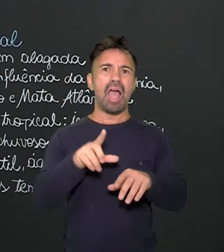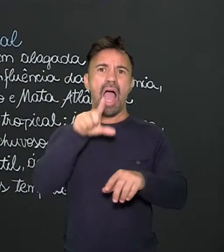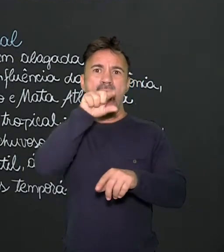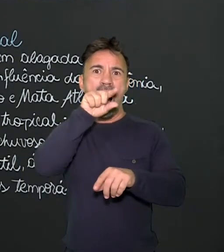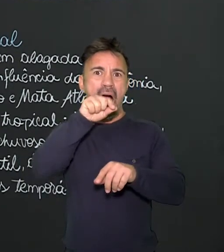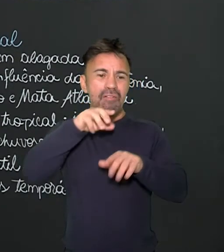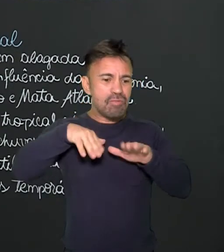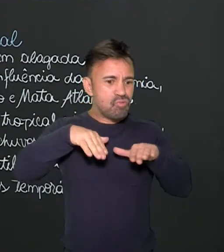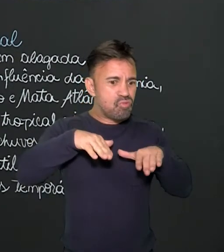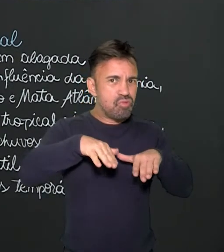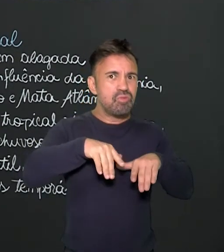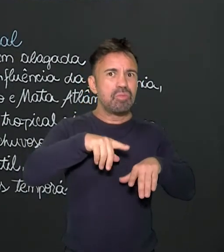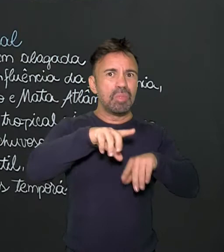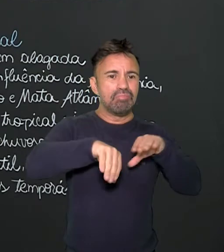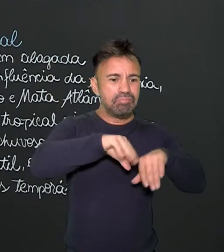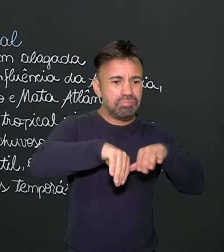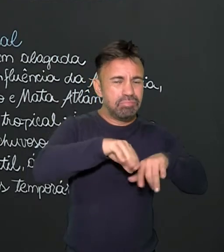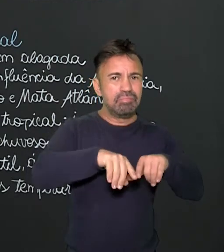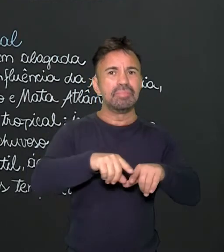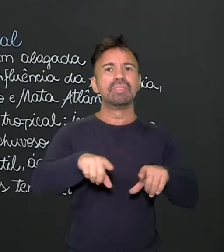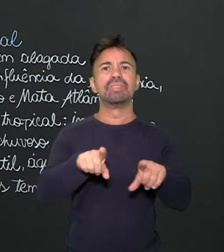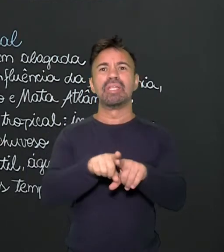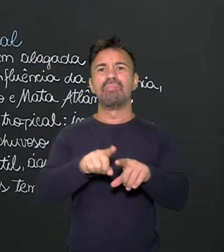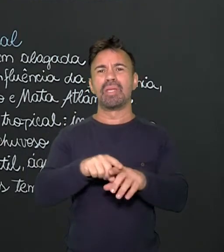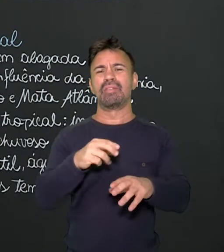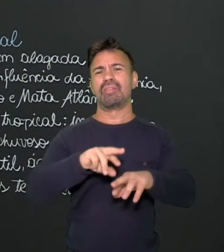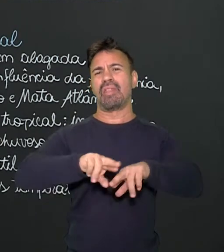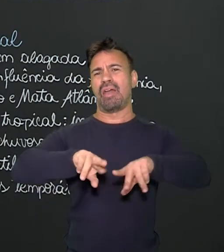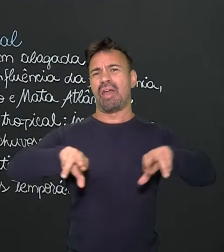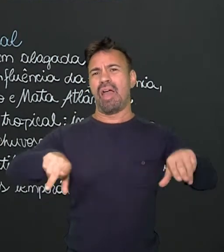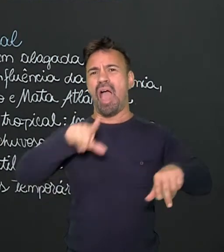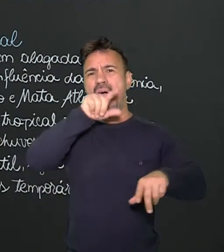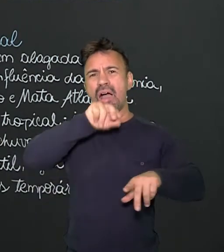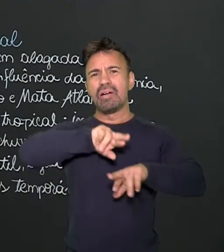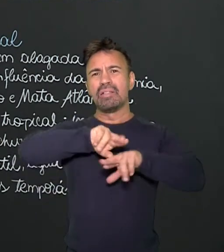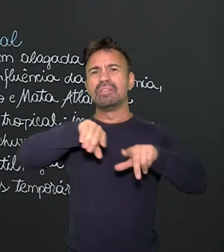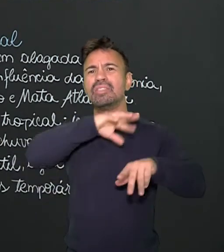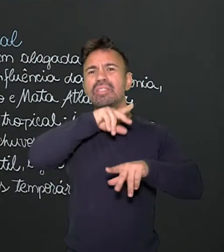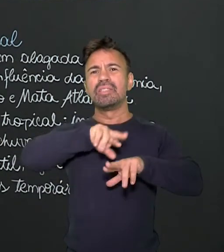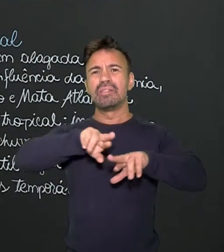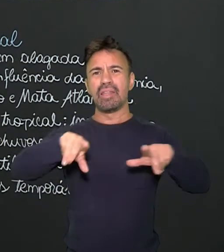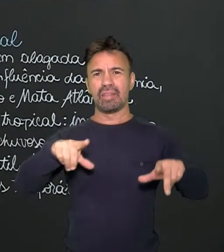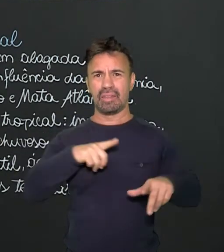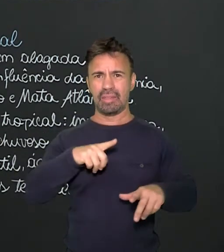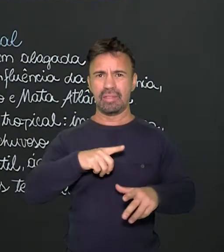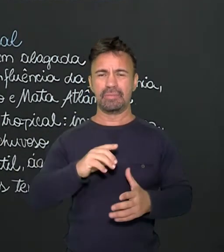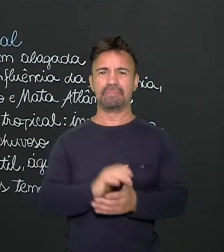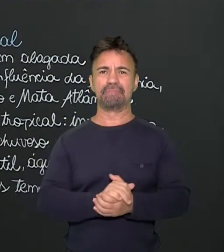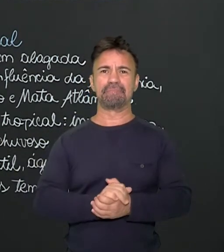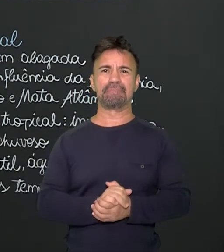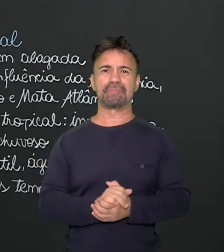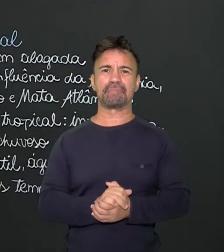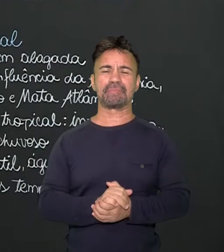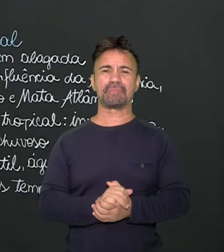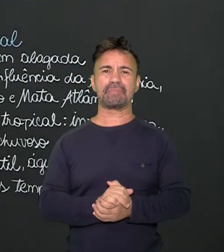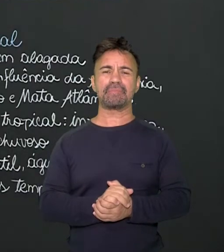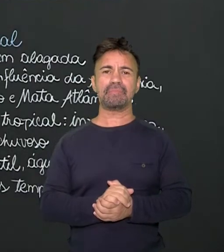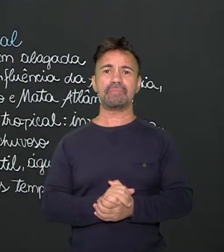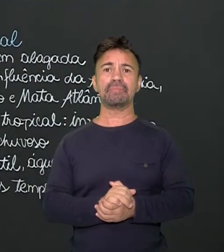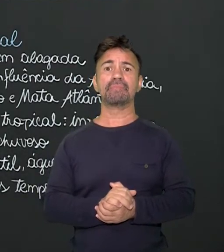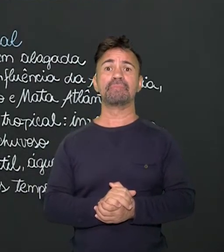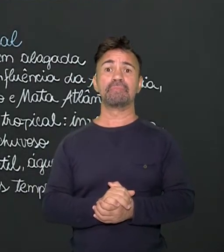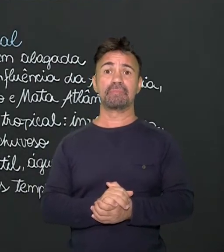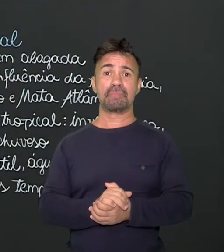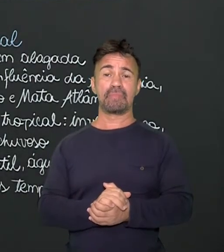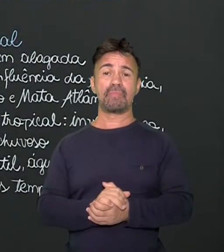de aves também, tá? Então o Cerrado é rico em biodiversidade aqui no Brasil. Vamos avançar um pouquinho? Vamos